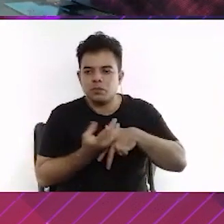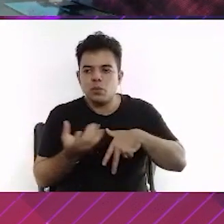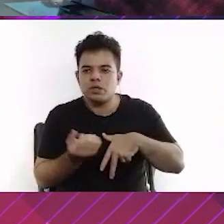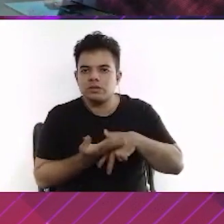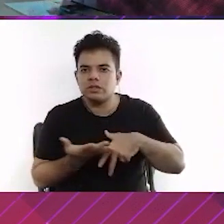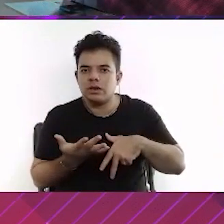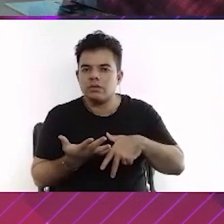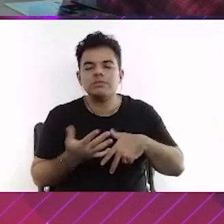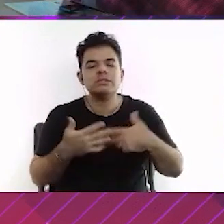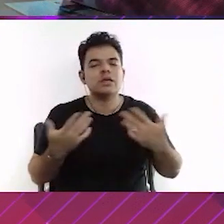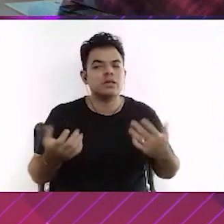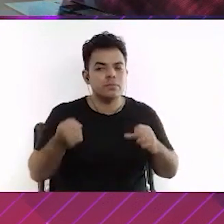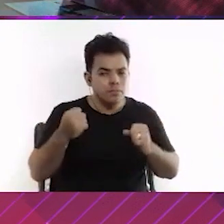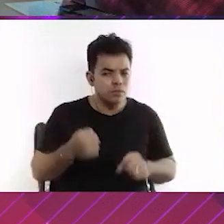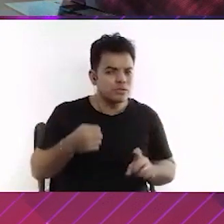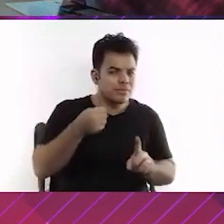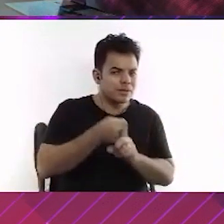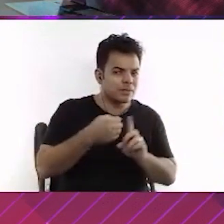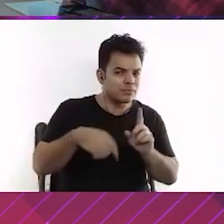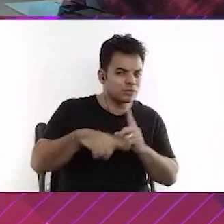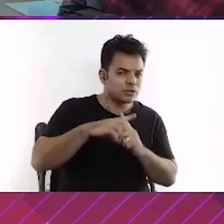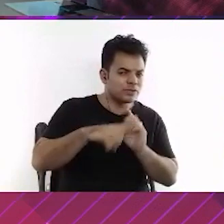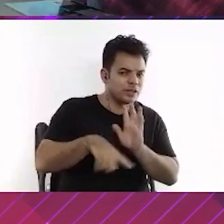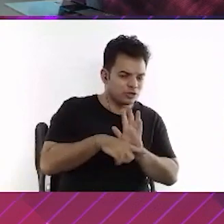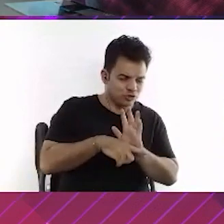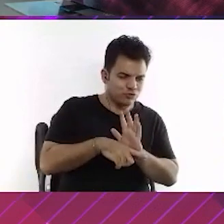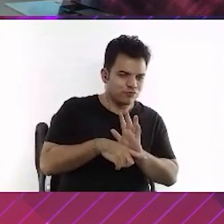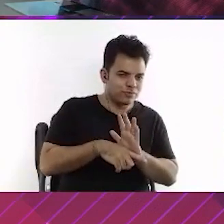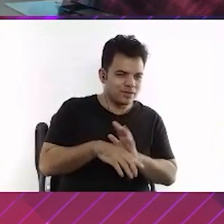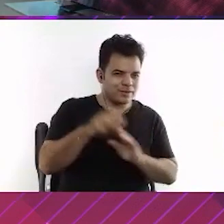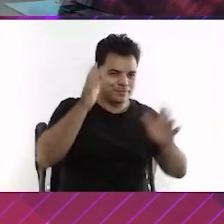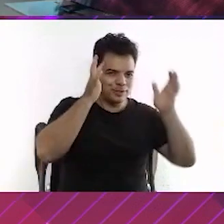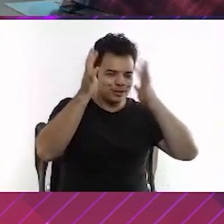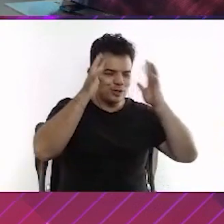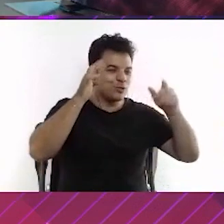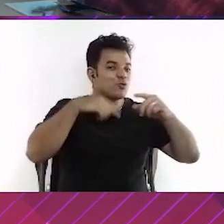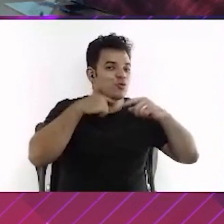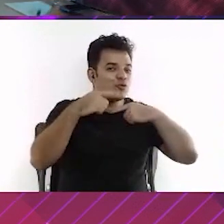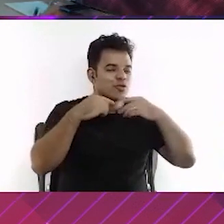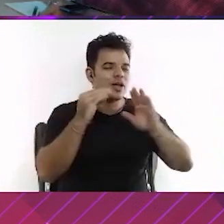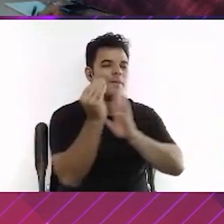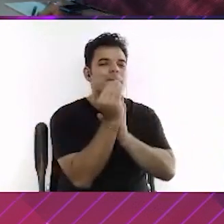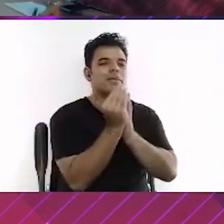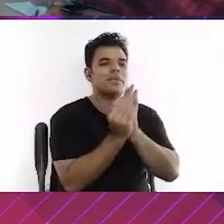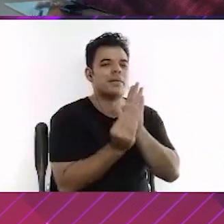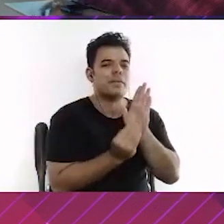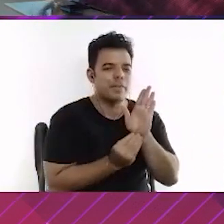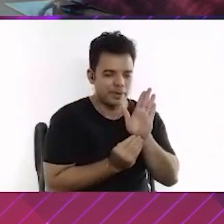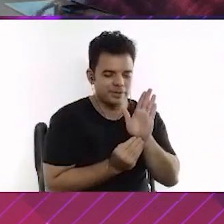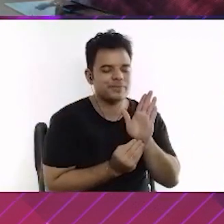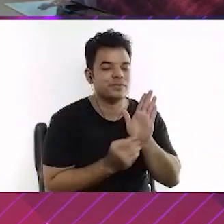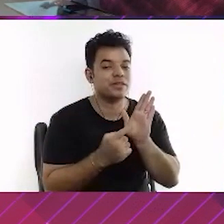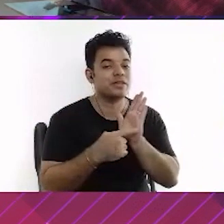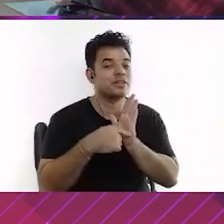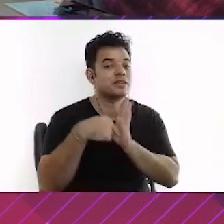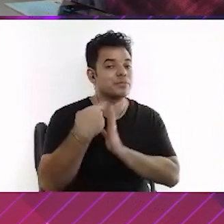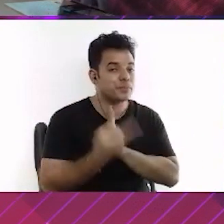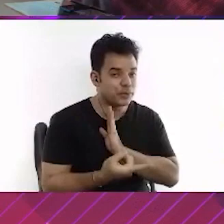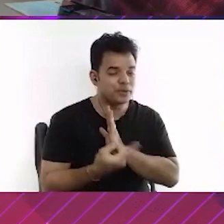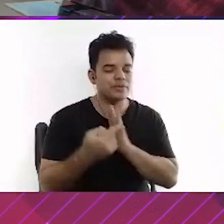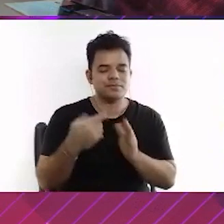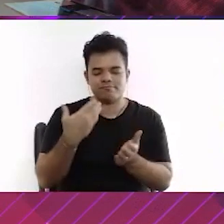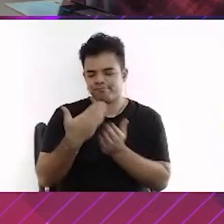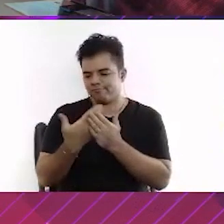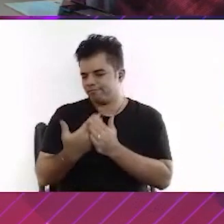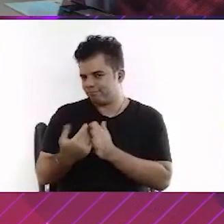essas hipóteses e, a partir delas, começamos a traçar um processo de pesquisa. Só que, durante esse